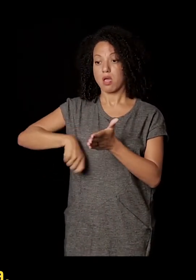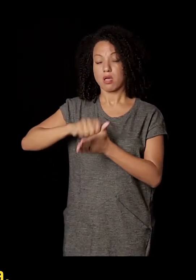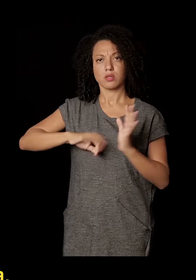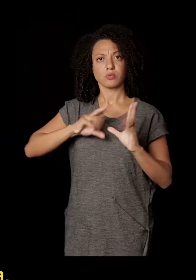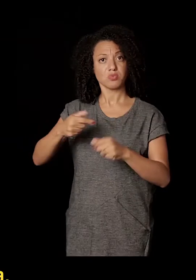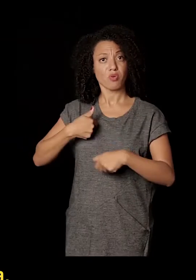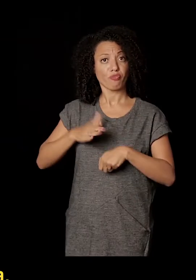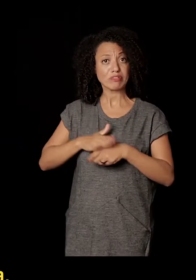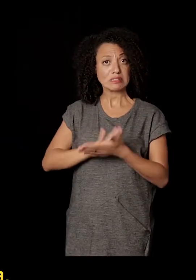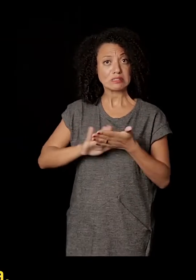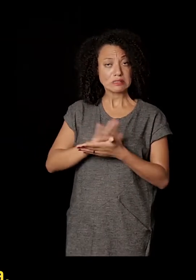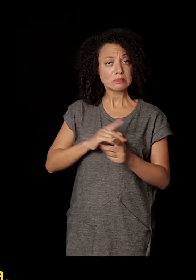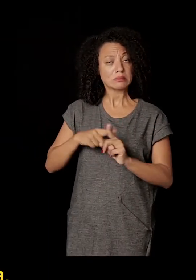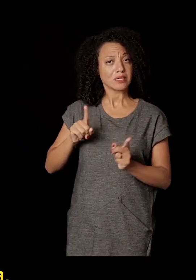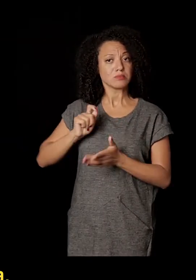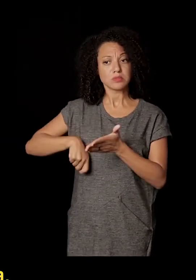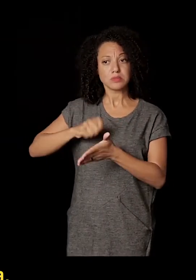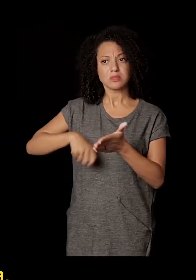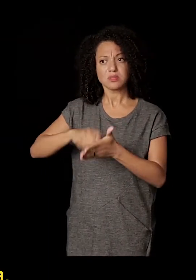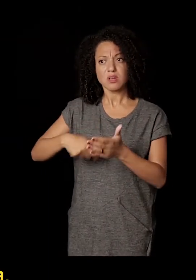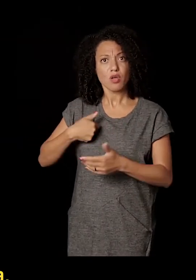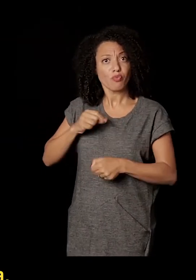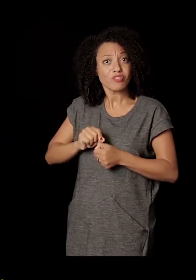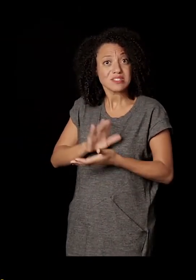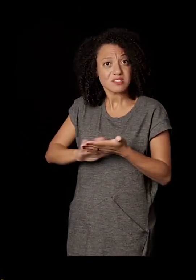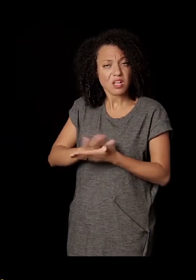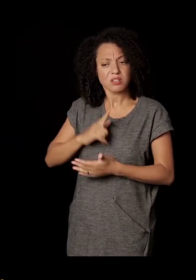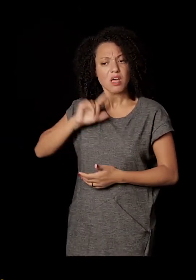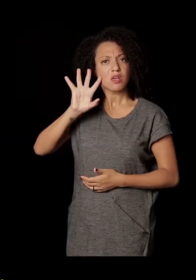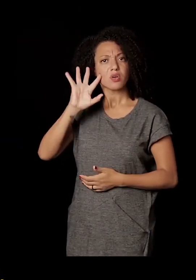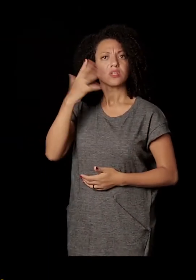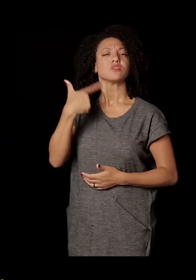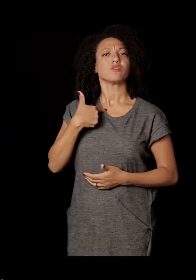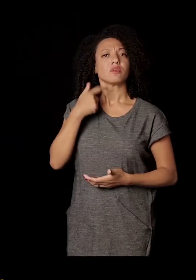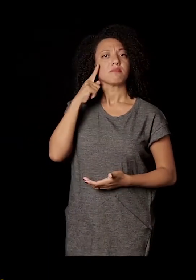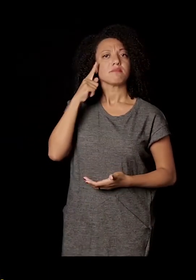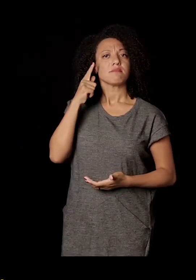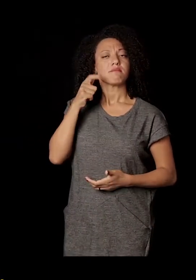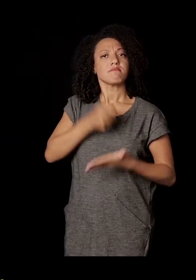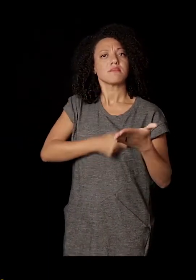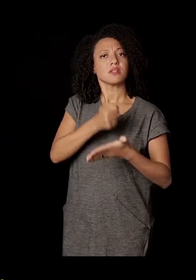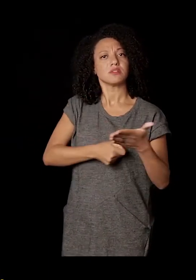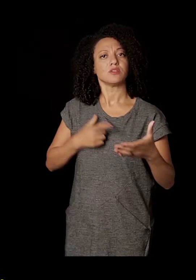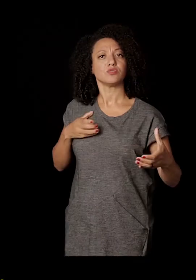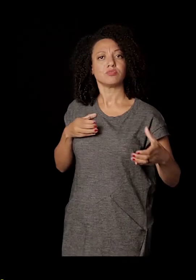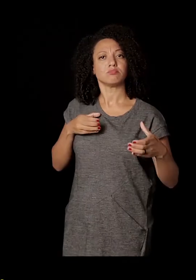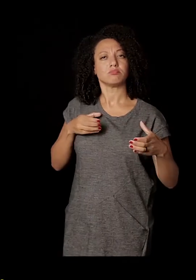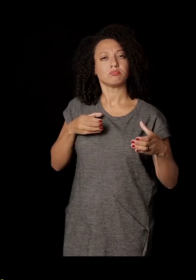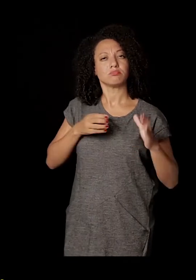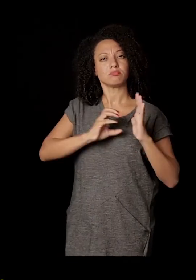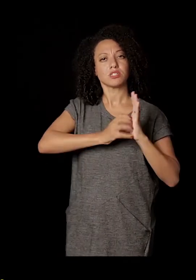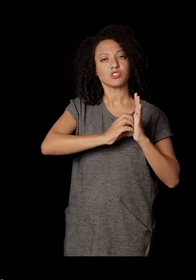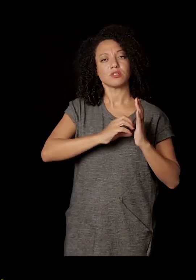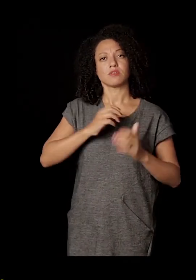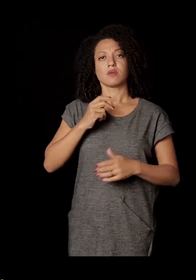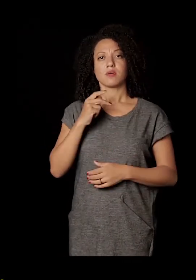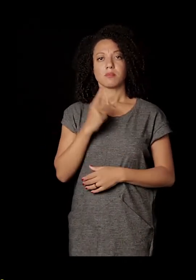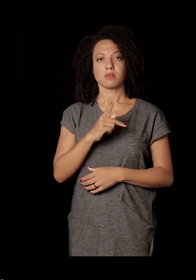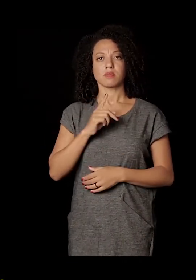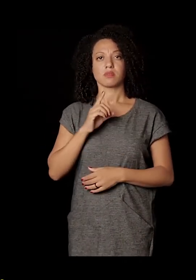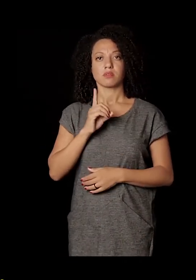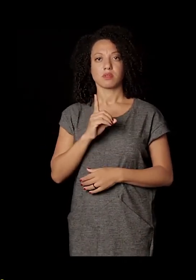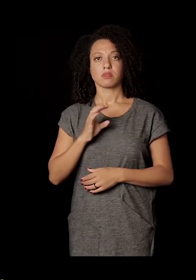para absolutamente nada. Mas já que eu tinha sido vigiado, tanto decidi ser militante. E me filiei ao Partido